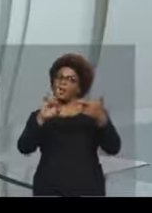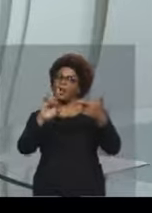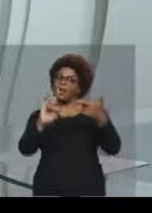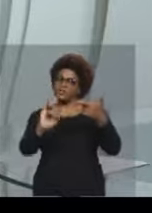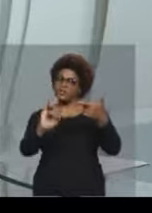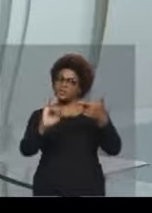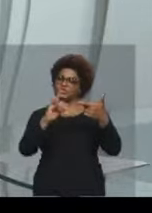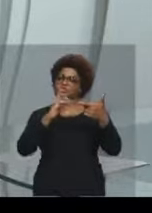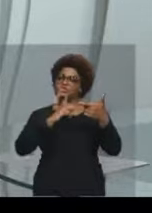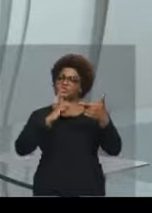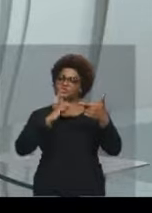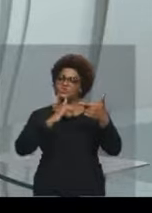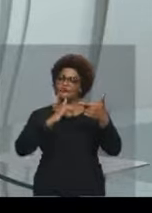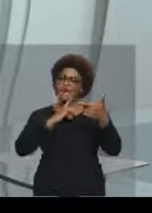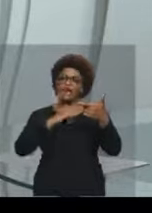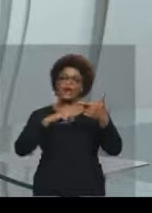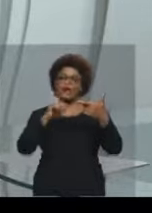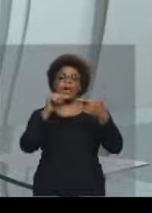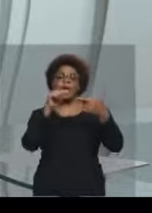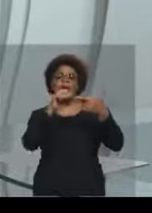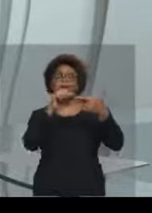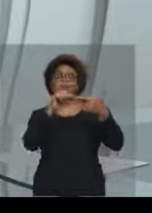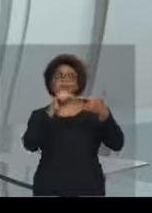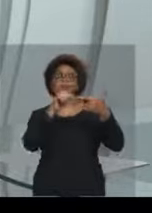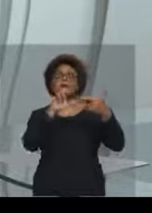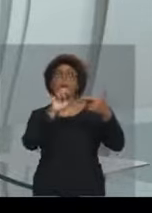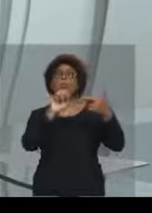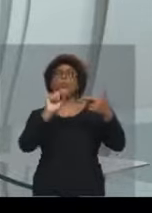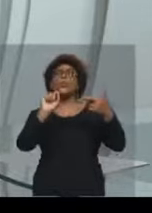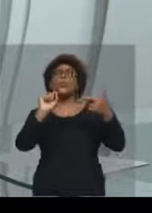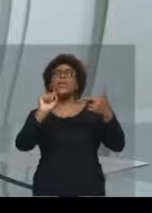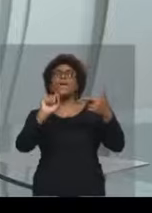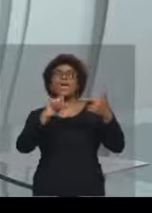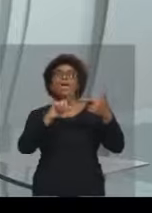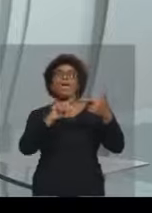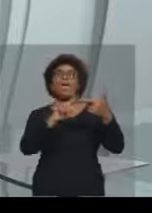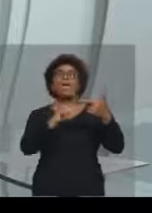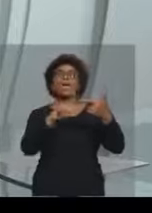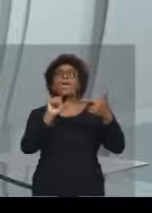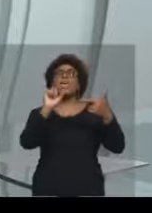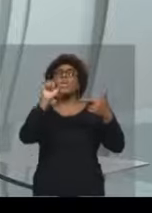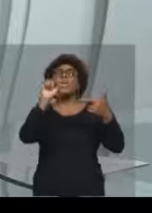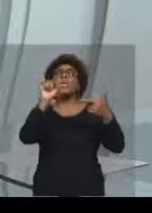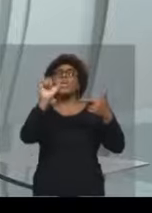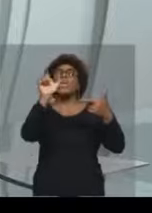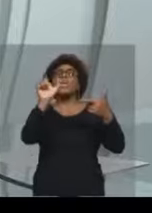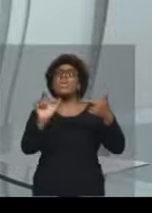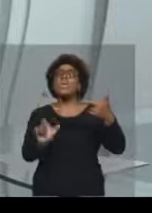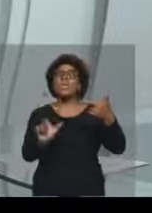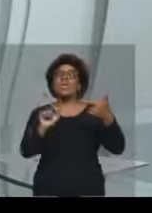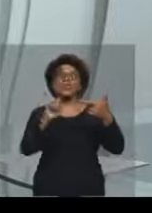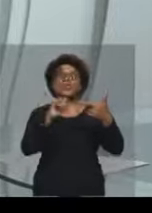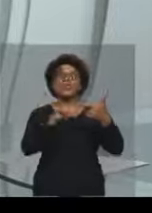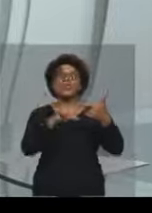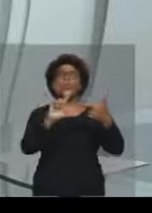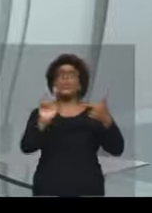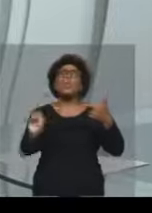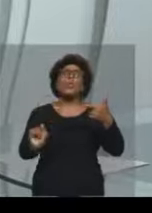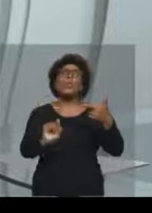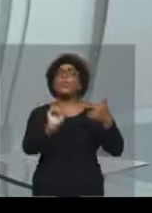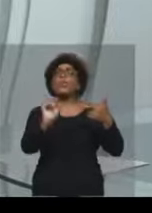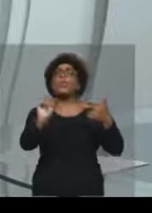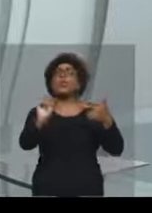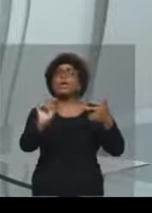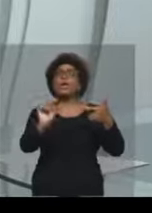O que, quem, onde, como, por quê.